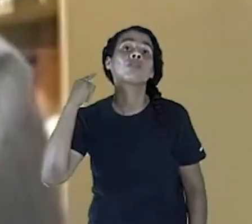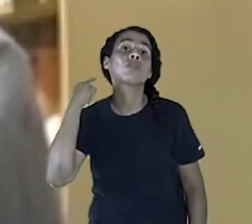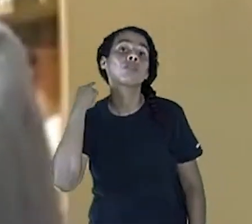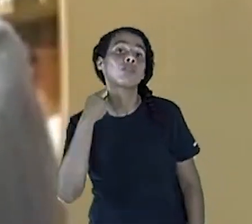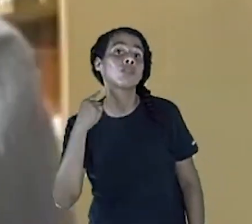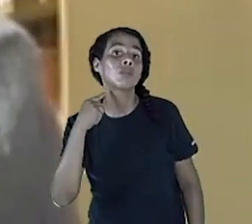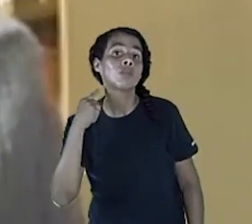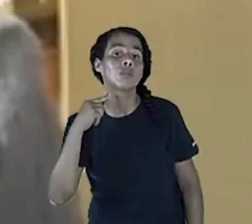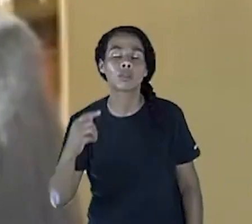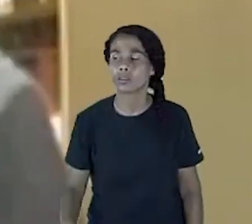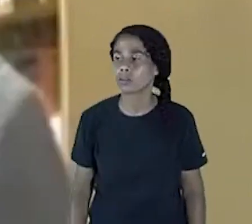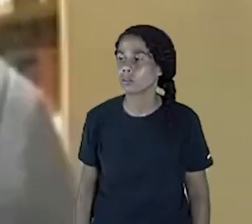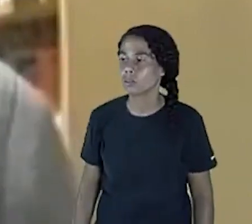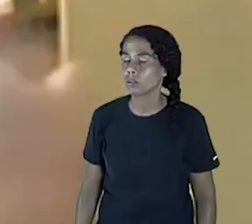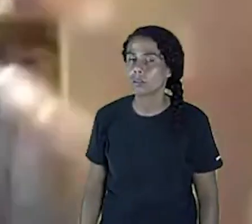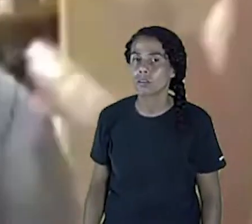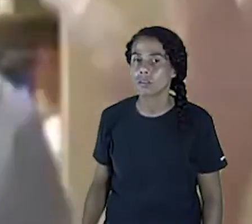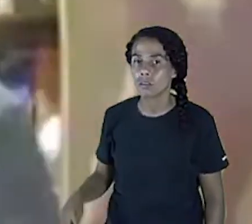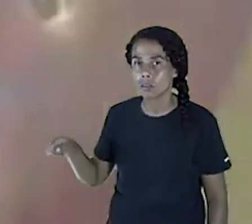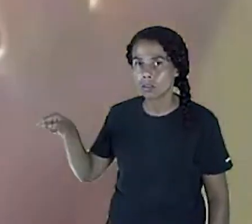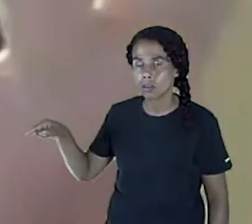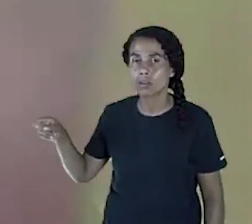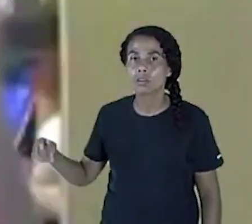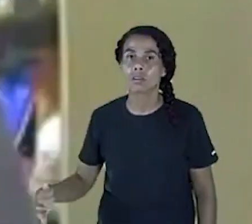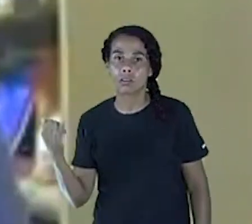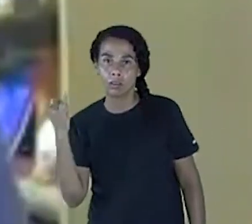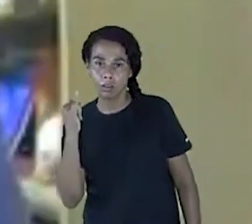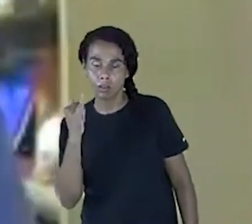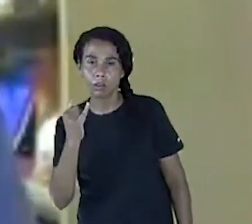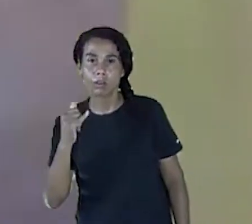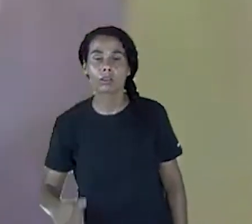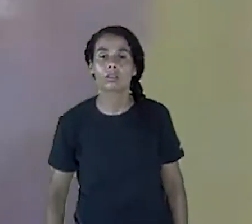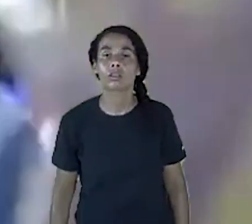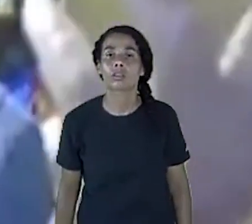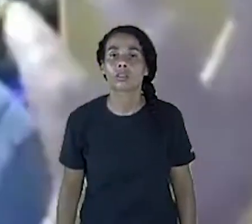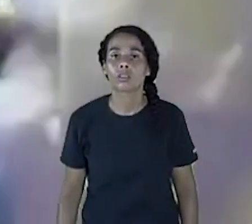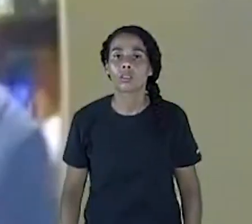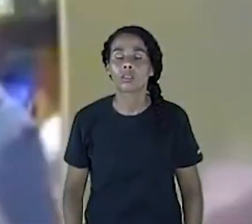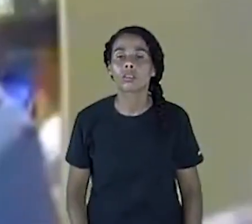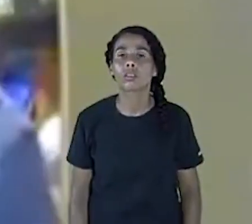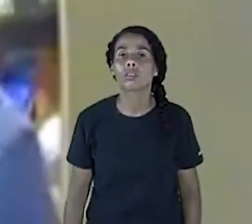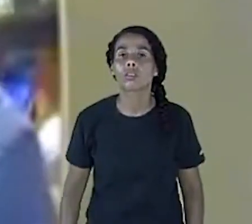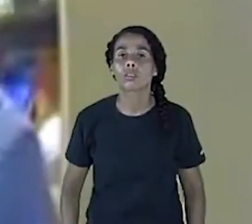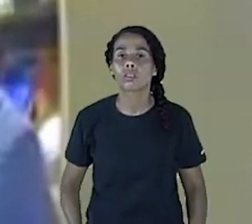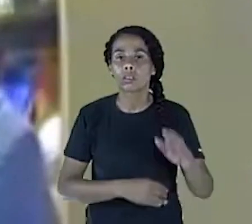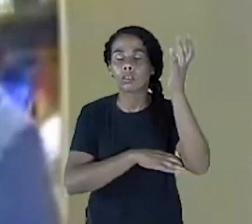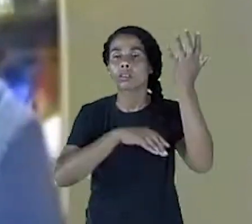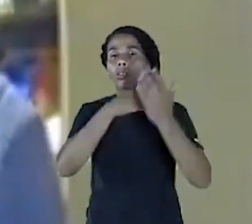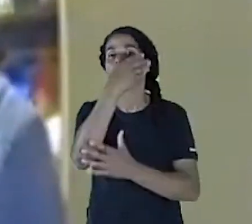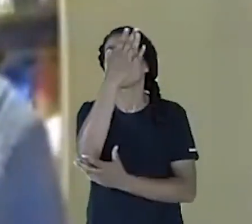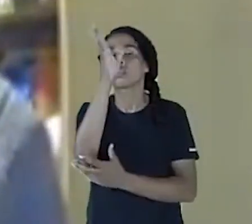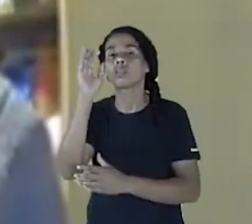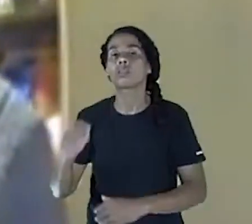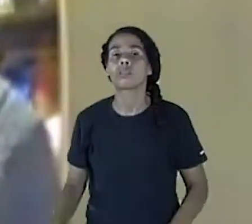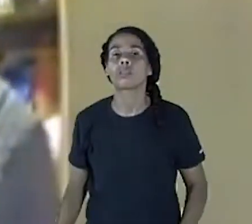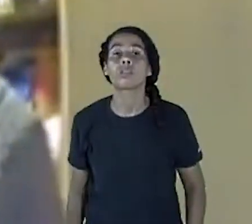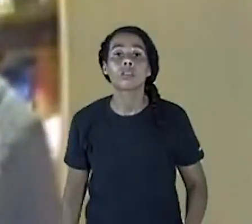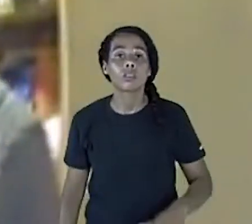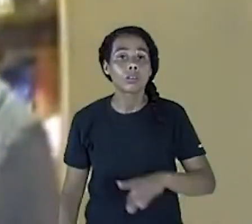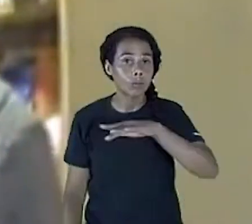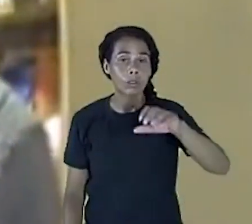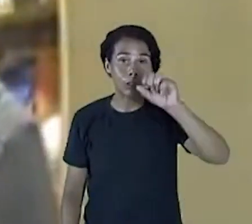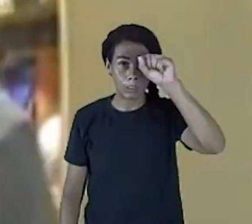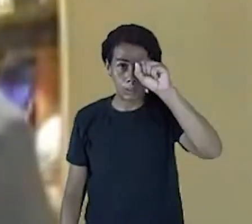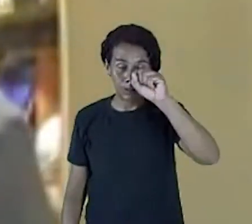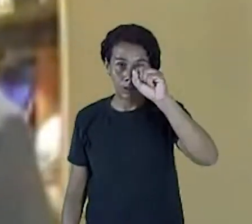livros. Bom, as naturezas de ser, que é interna e externa, mas nem interna nem externa, né? Porque